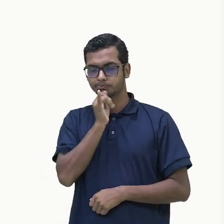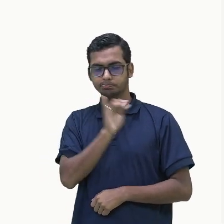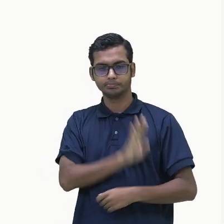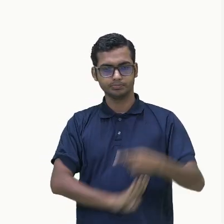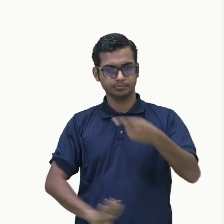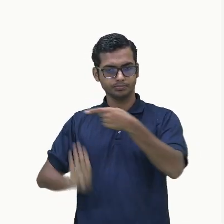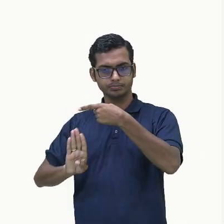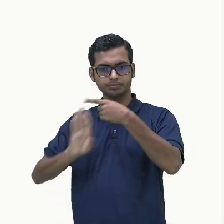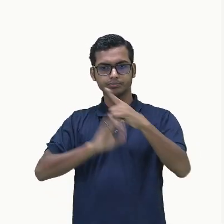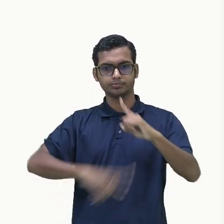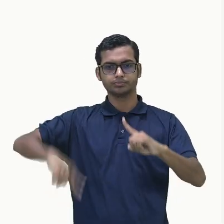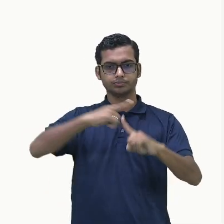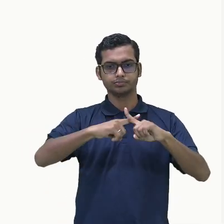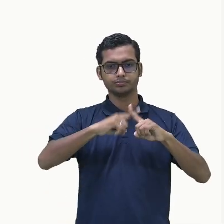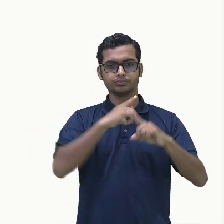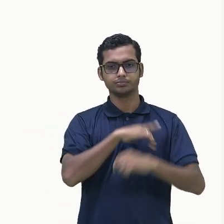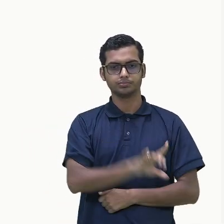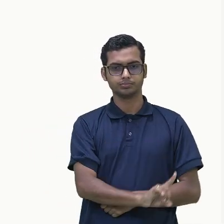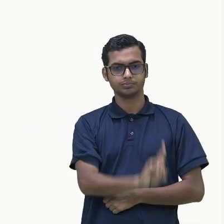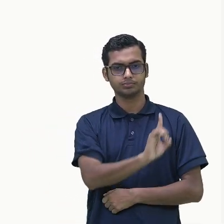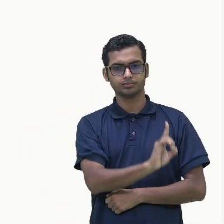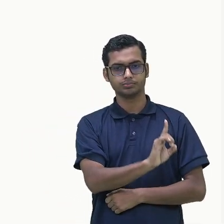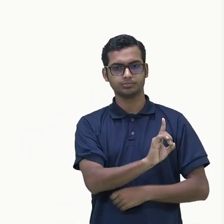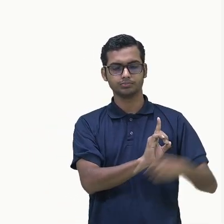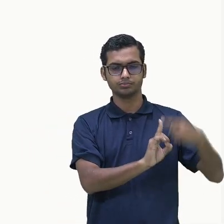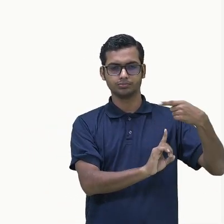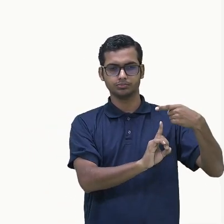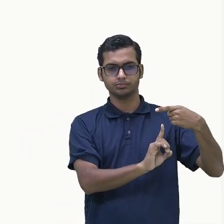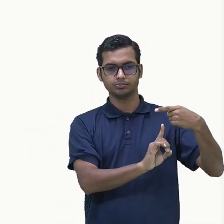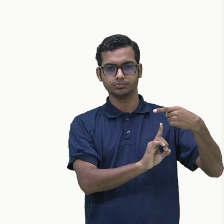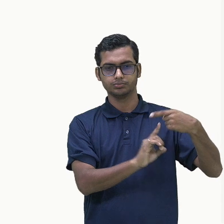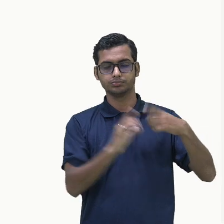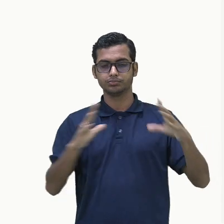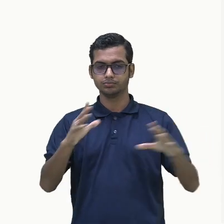ficar 3 vezes 2.